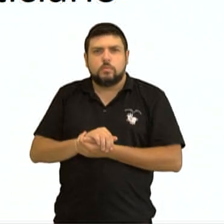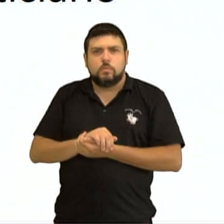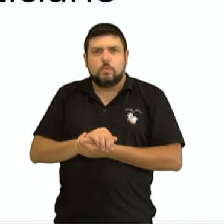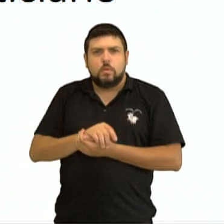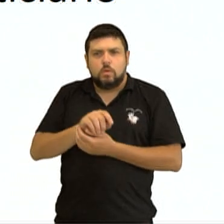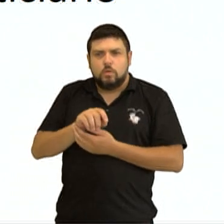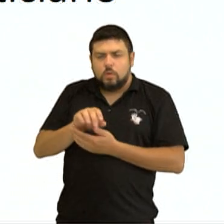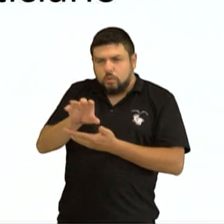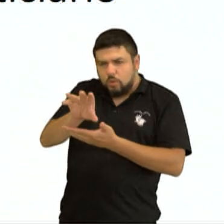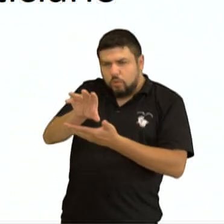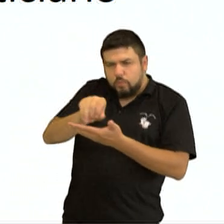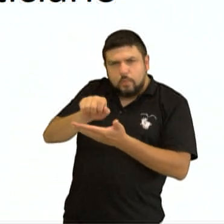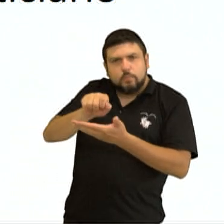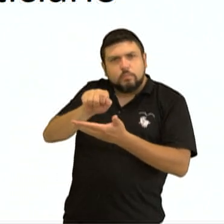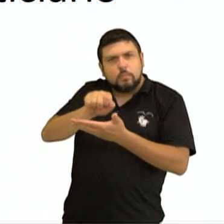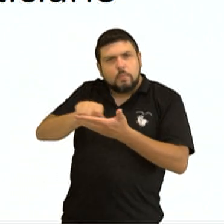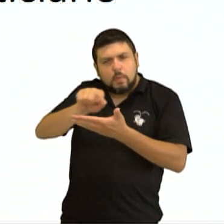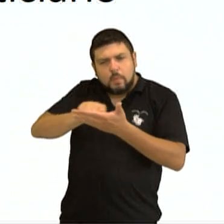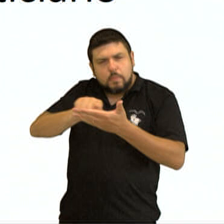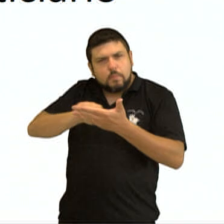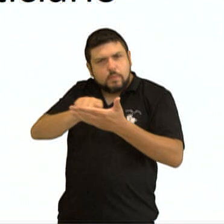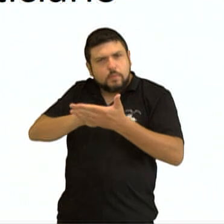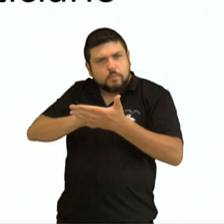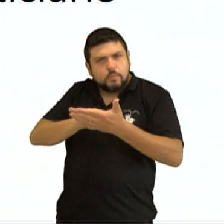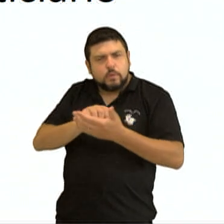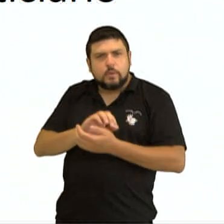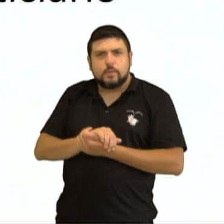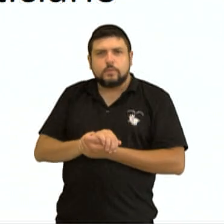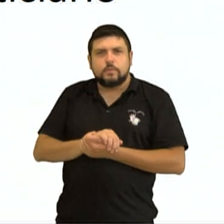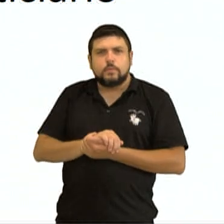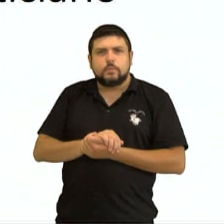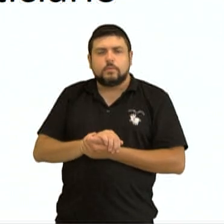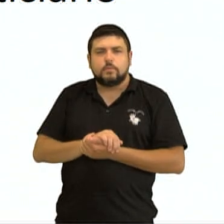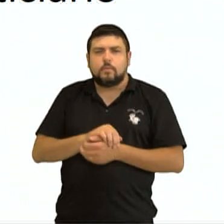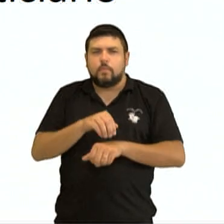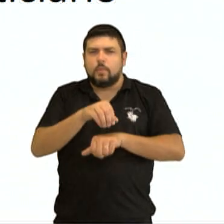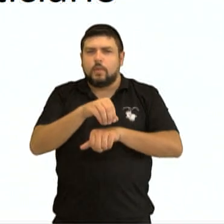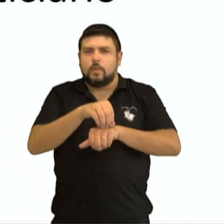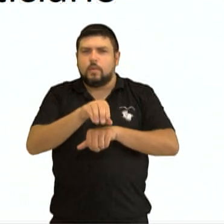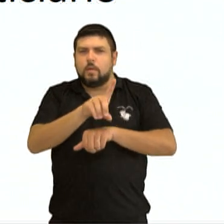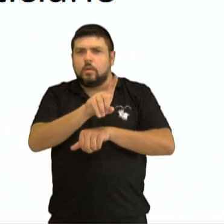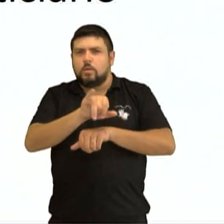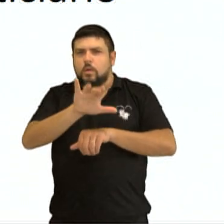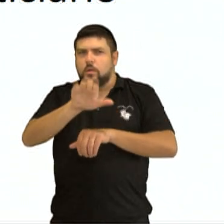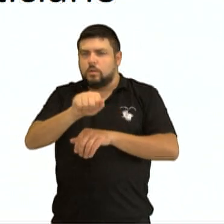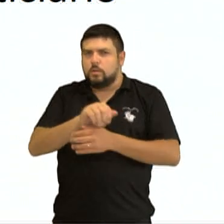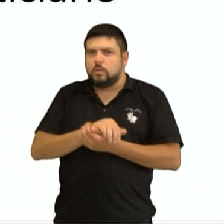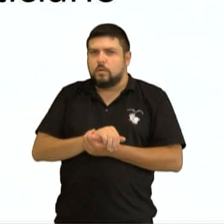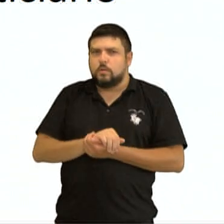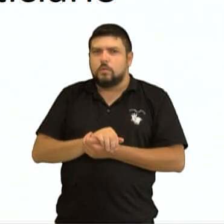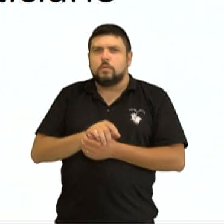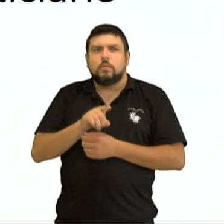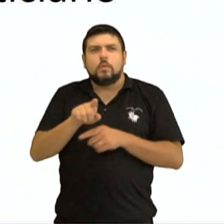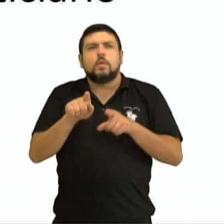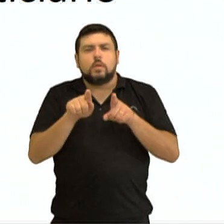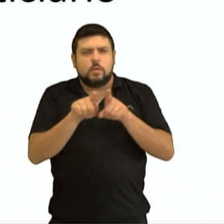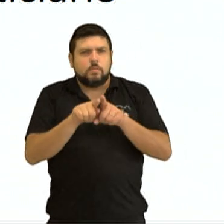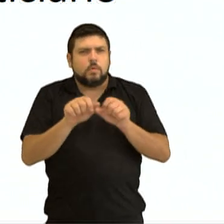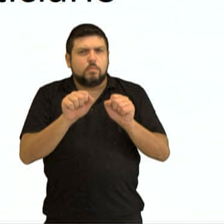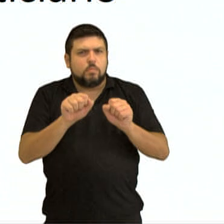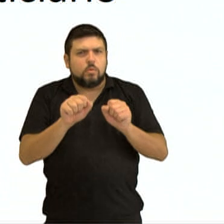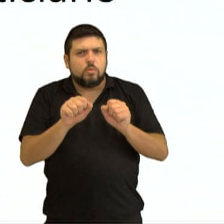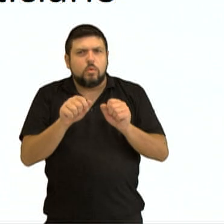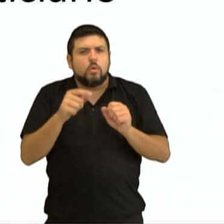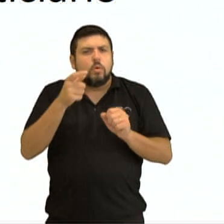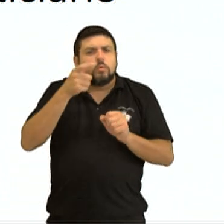Escreva 1 ou 2 parágrafos em seu caderno. Uma dica para você: você também pode conferir o